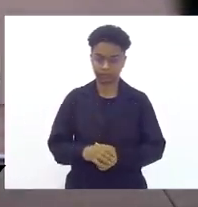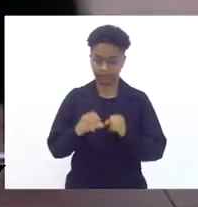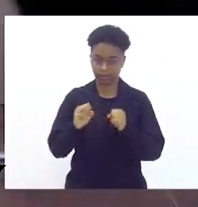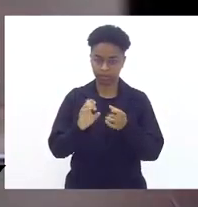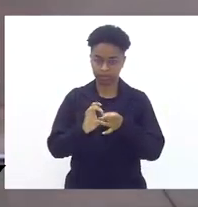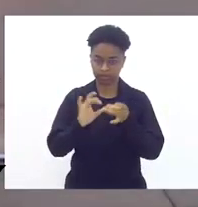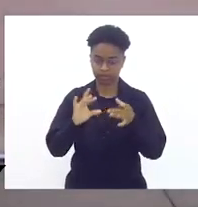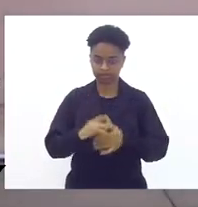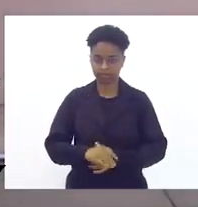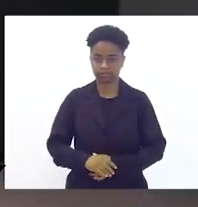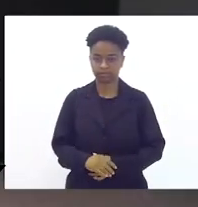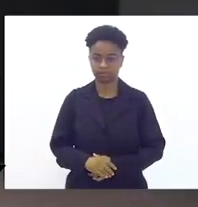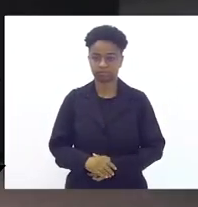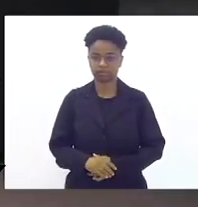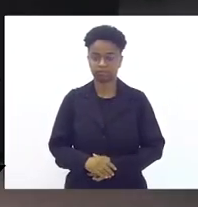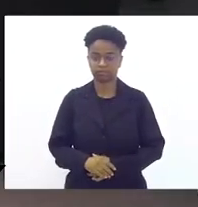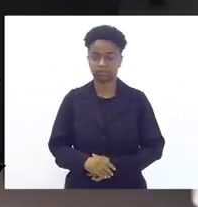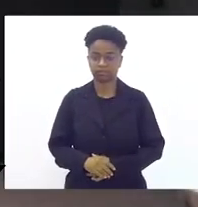rolar